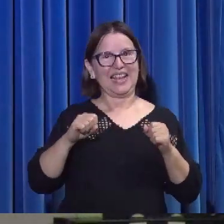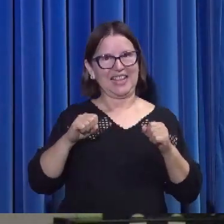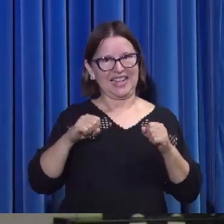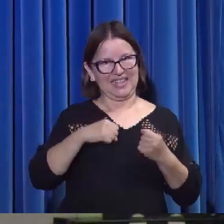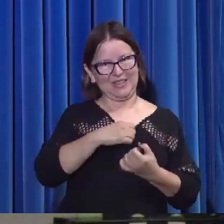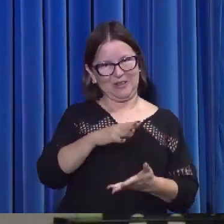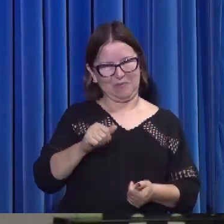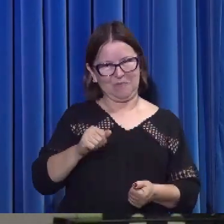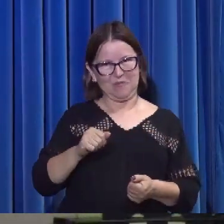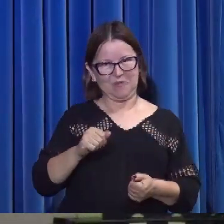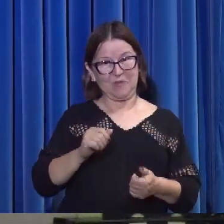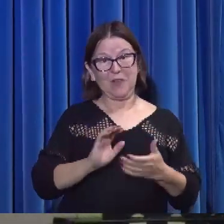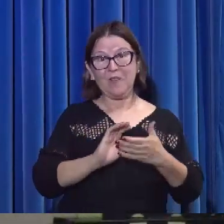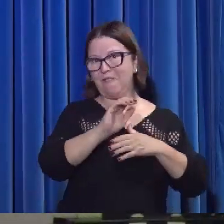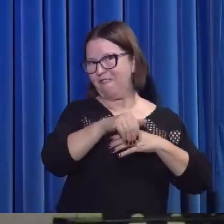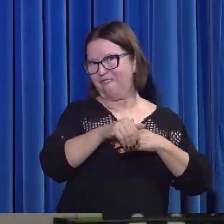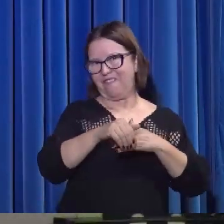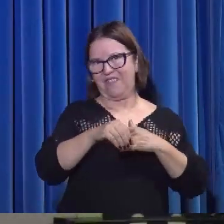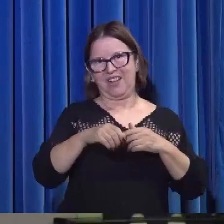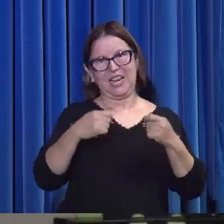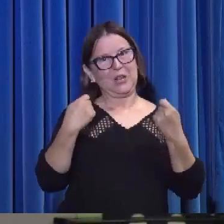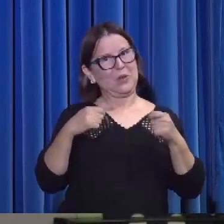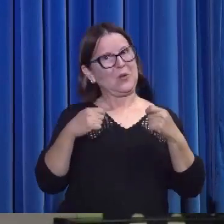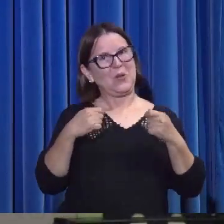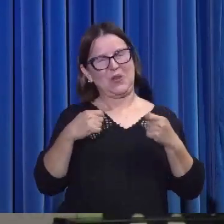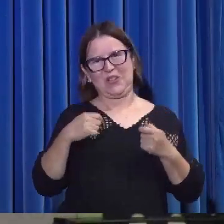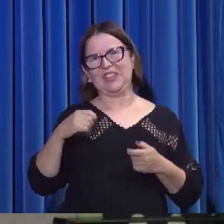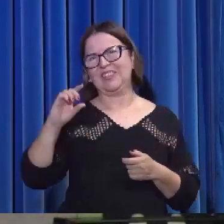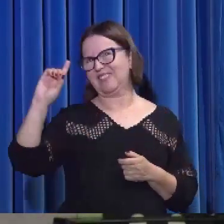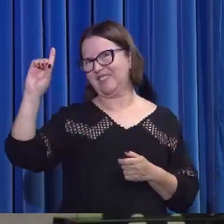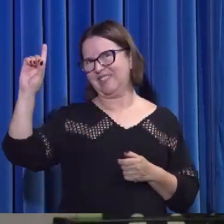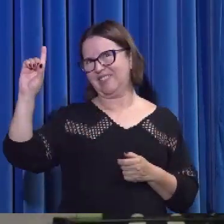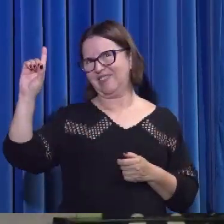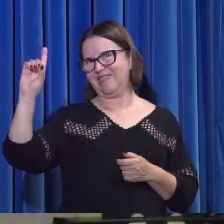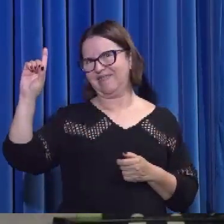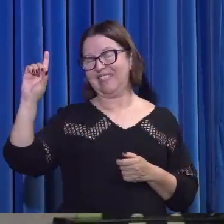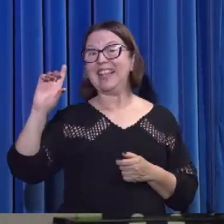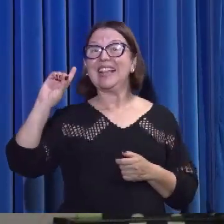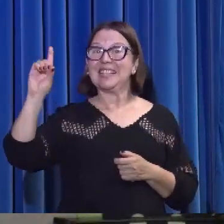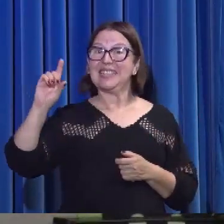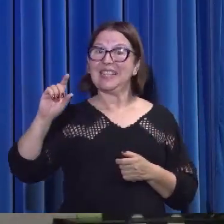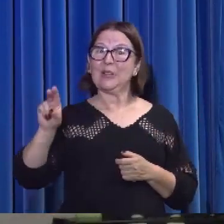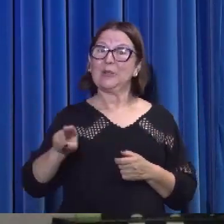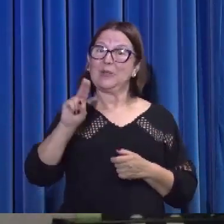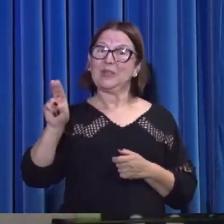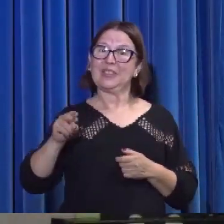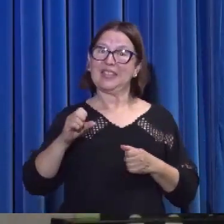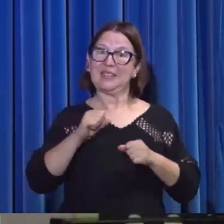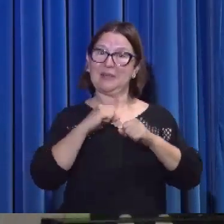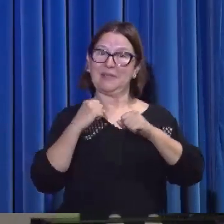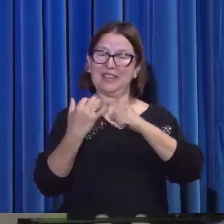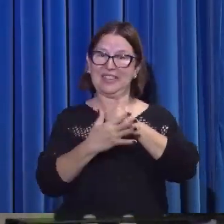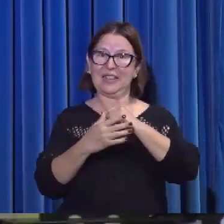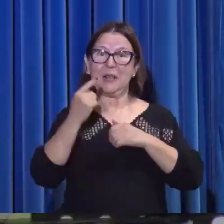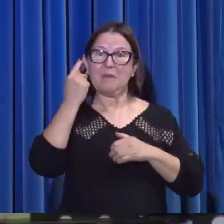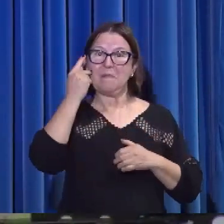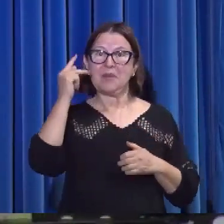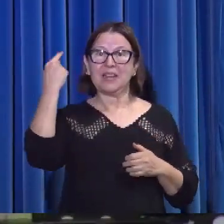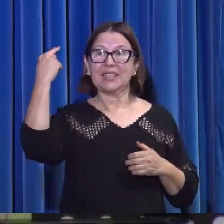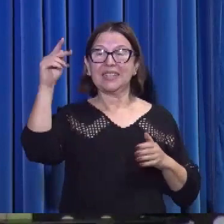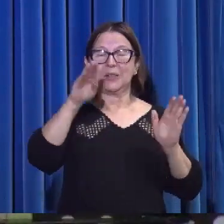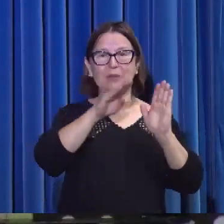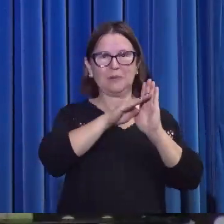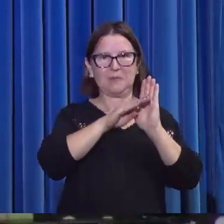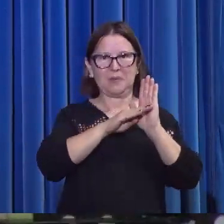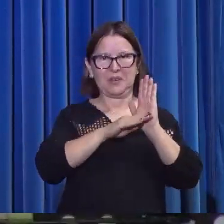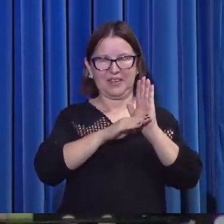dessa pandemia. Ele está usando essa pandemia para que os planos dele sejam estabelecidos nesse mundo, na